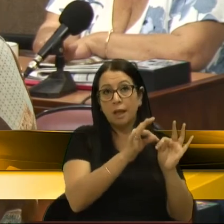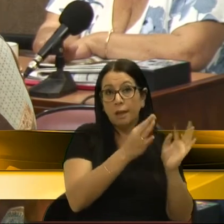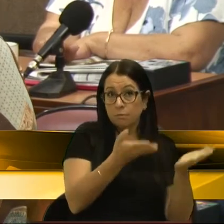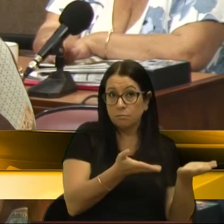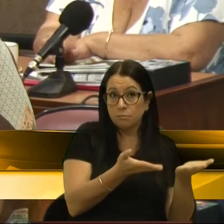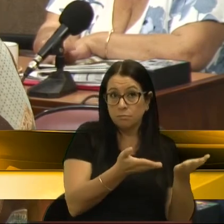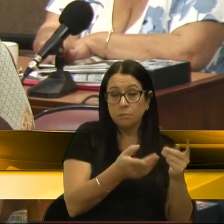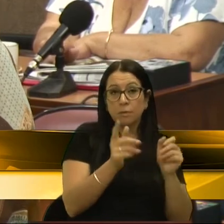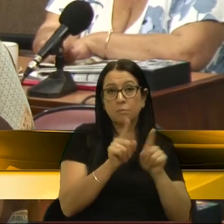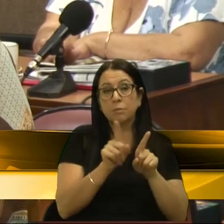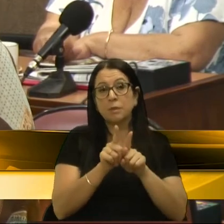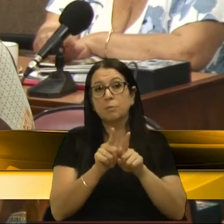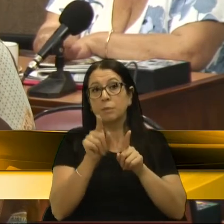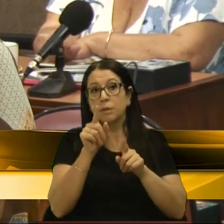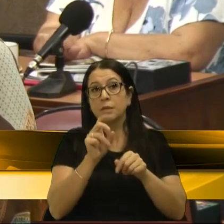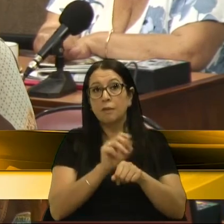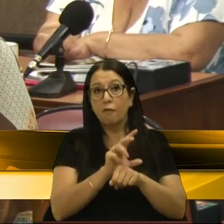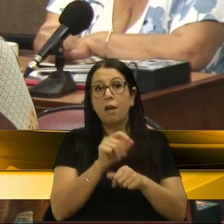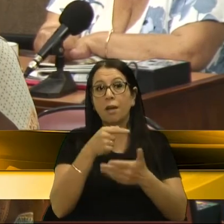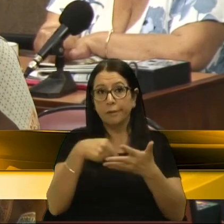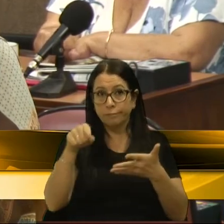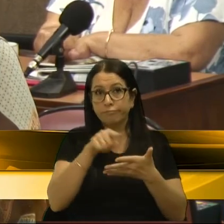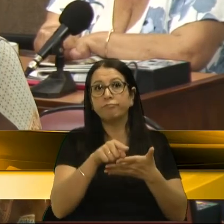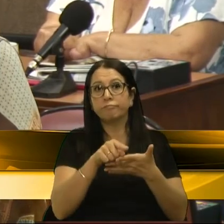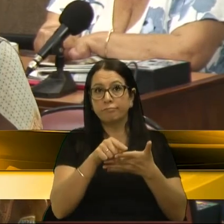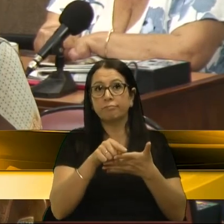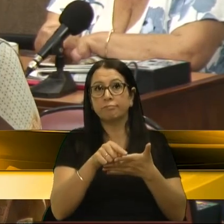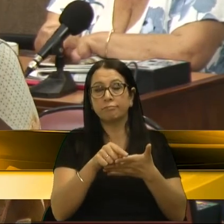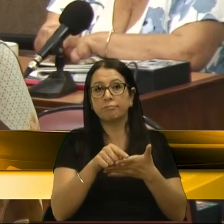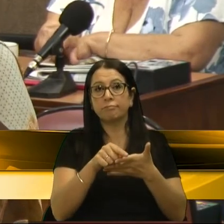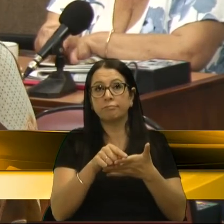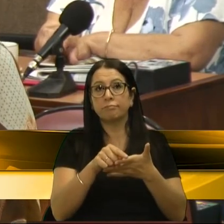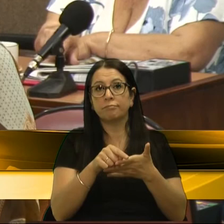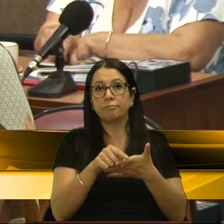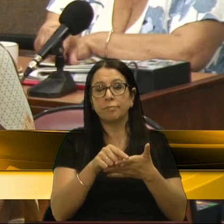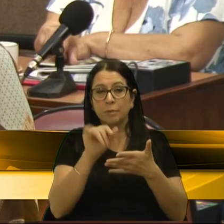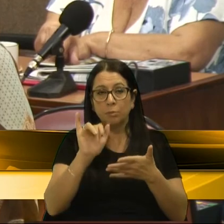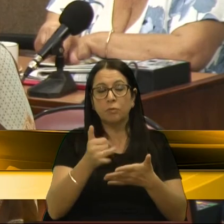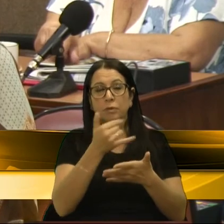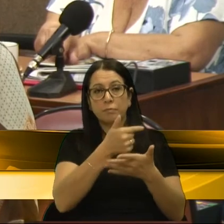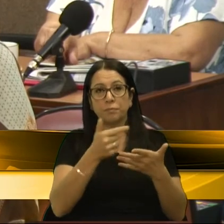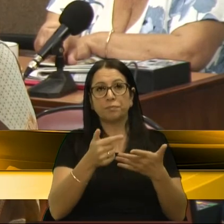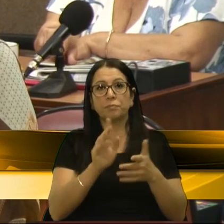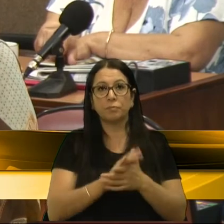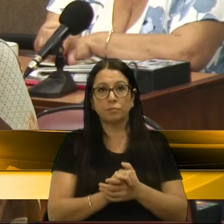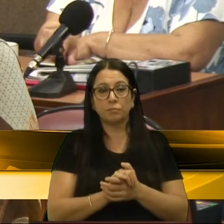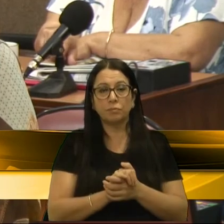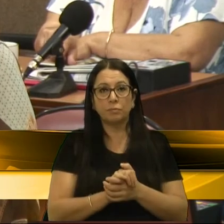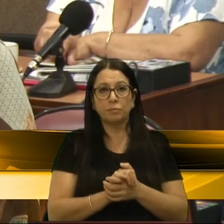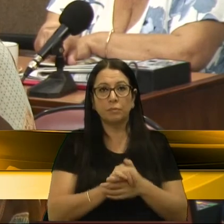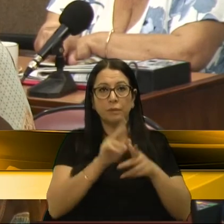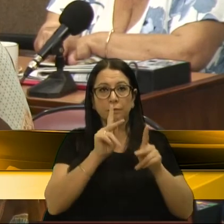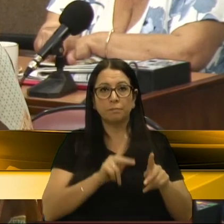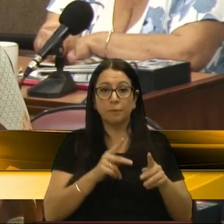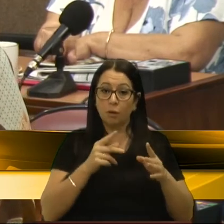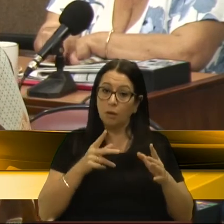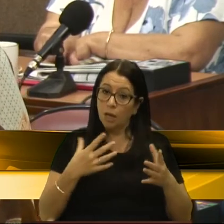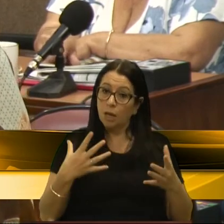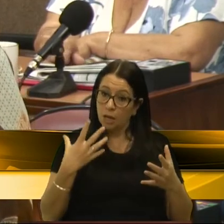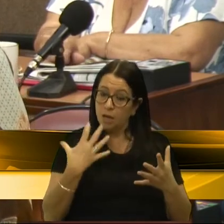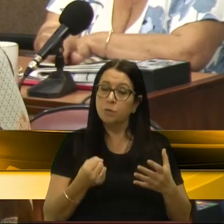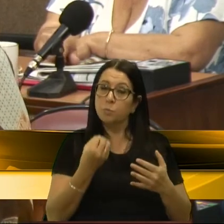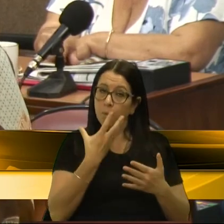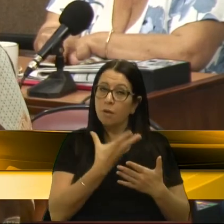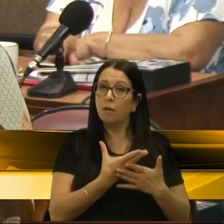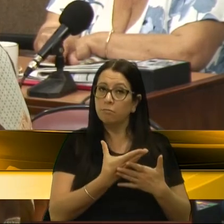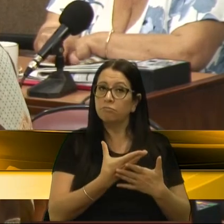que possam essas vagas serem, essas cotas serem aproveitadas. Então, o pessoal acolheu muito bem.